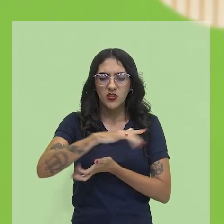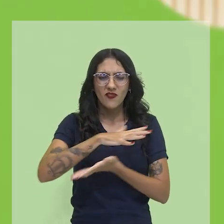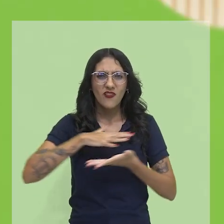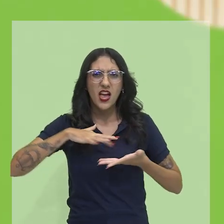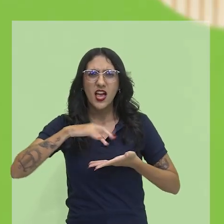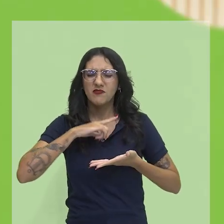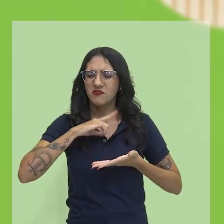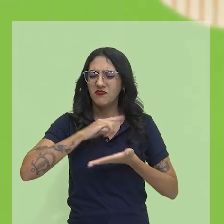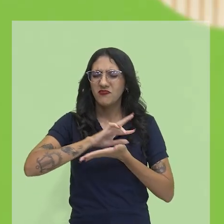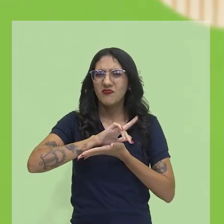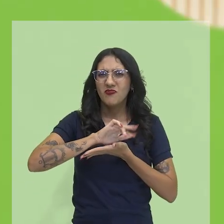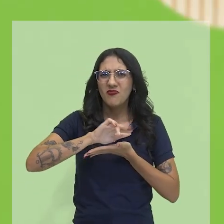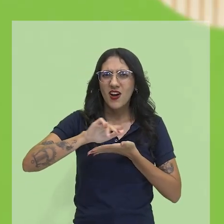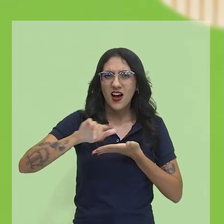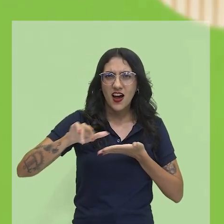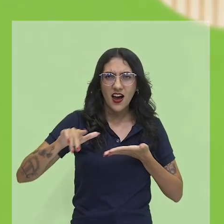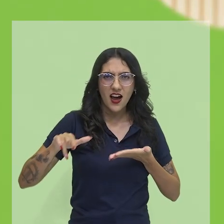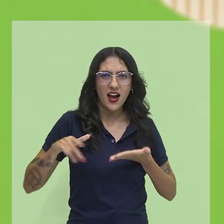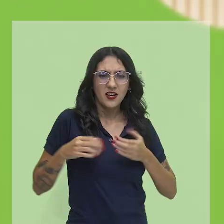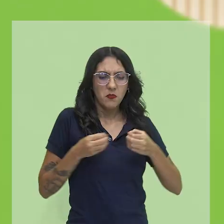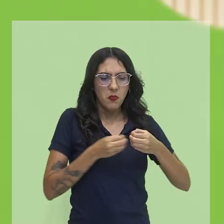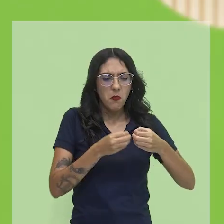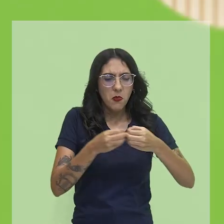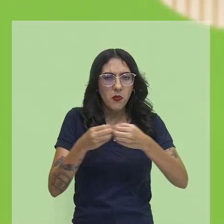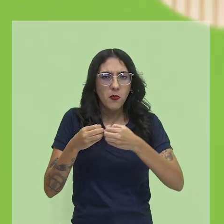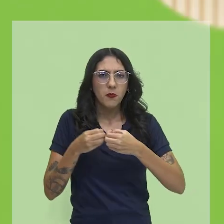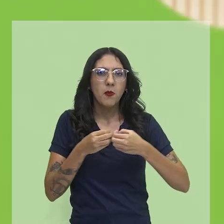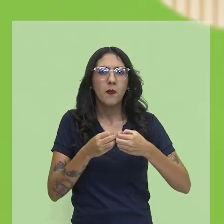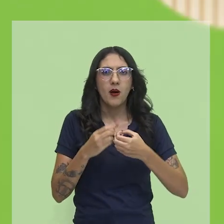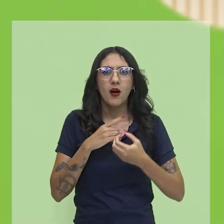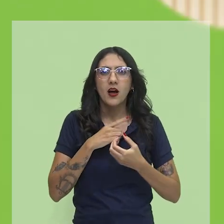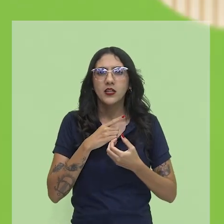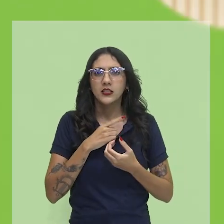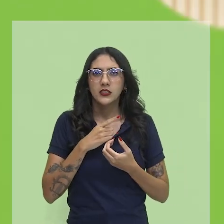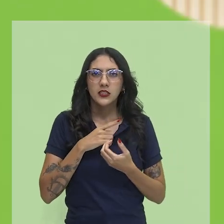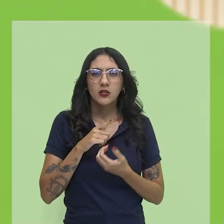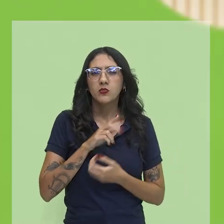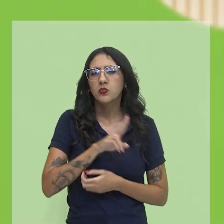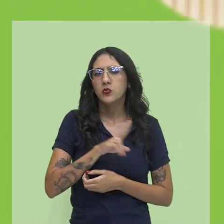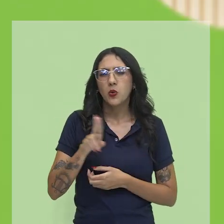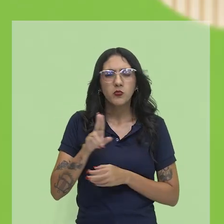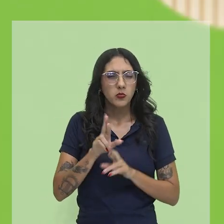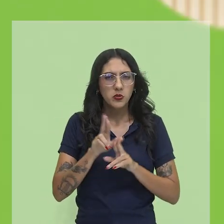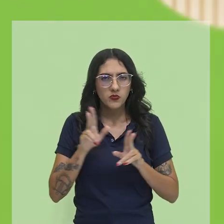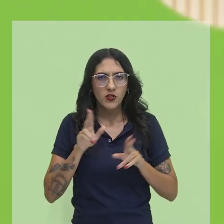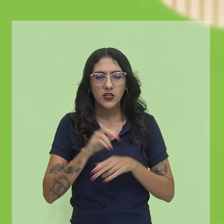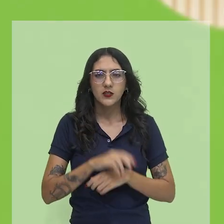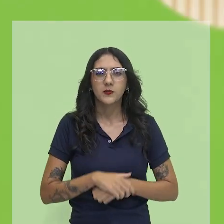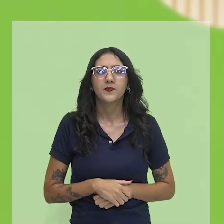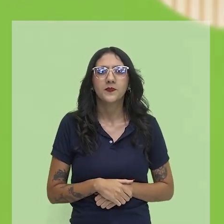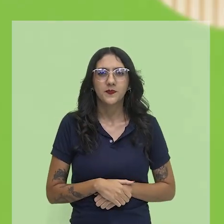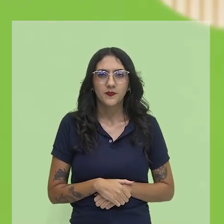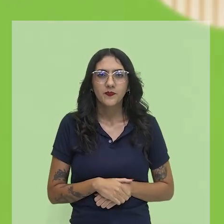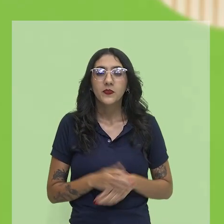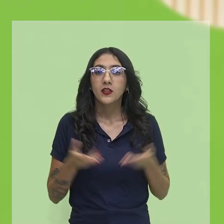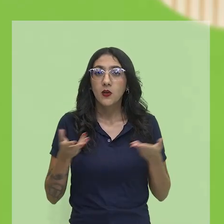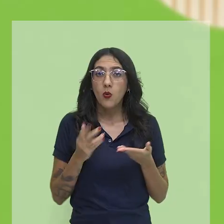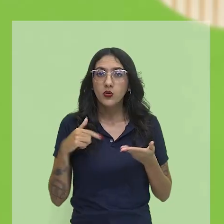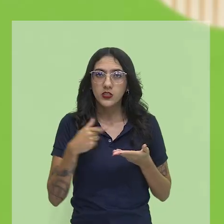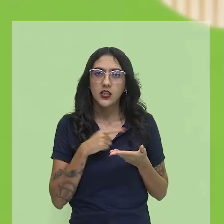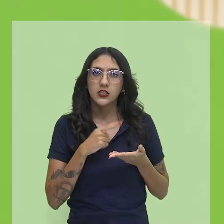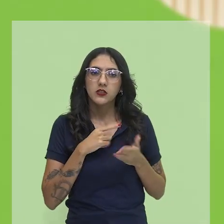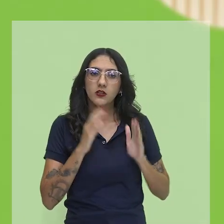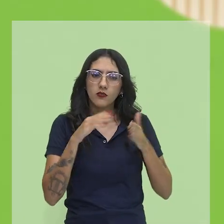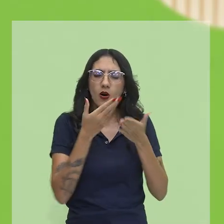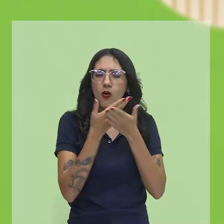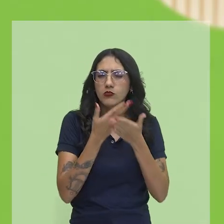de galáxias muito próximos entre si, chamado lá de grande atrator. É hoje o que a gente estuda, que a